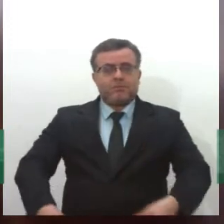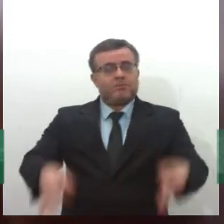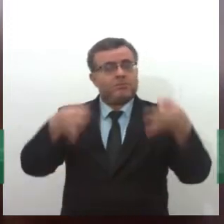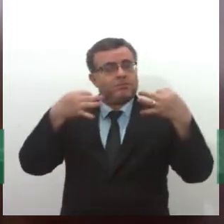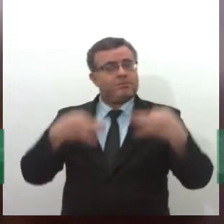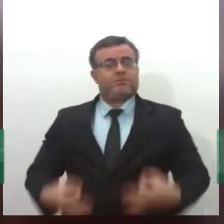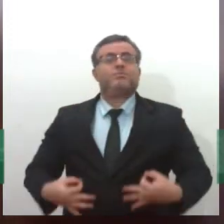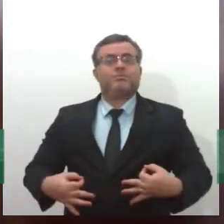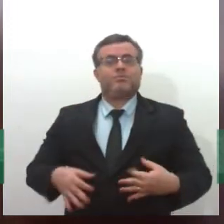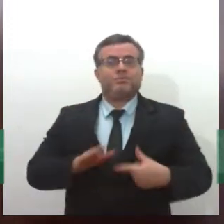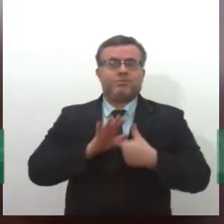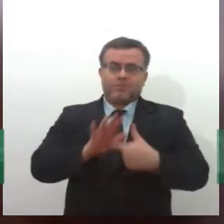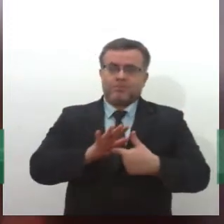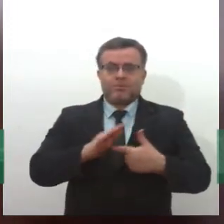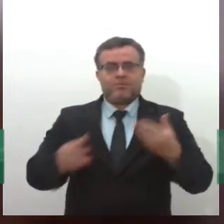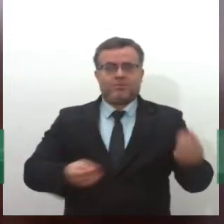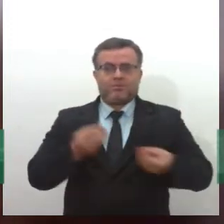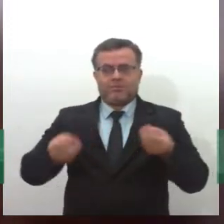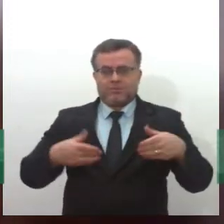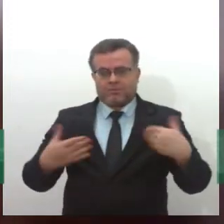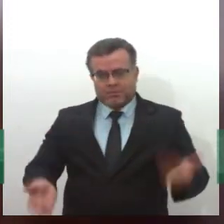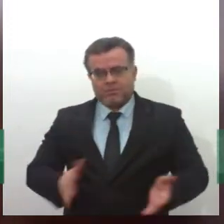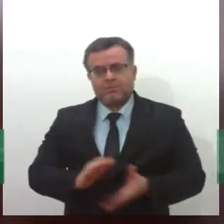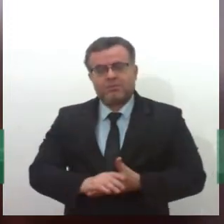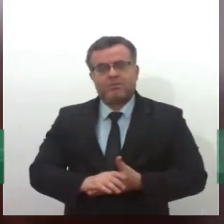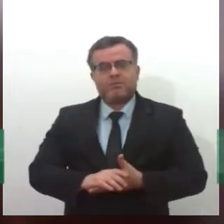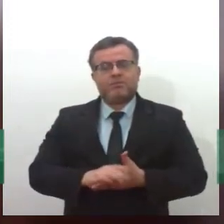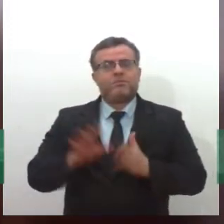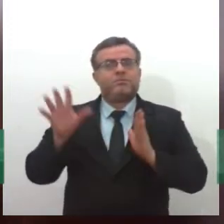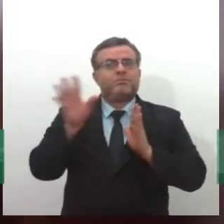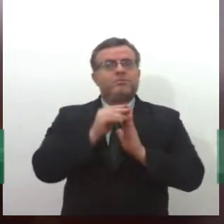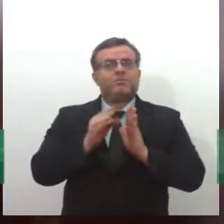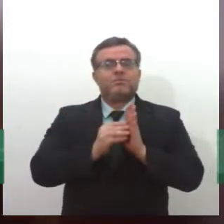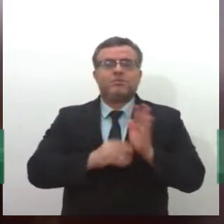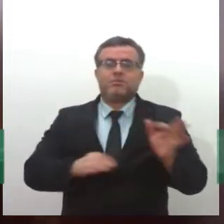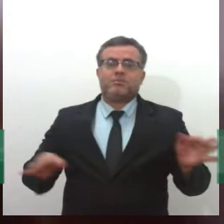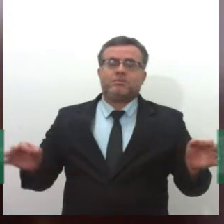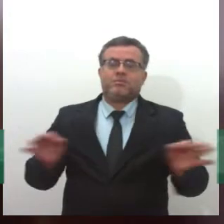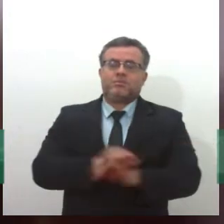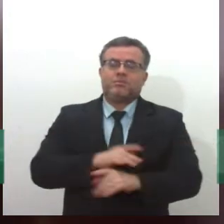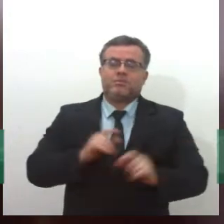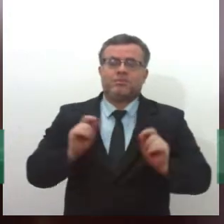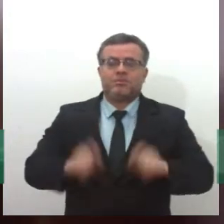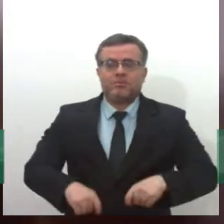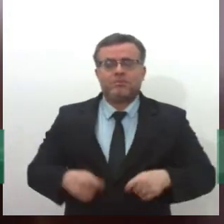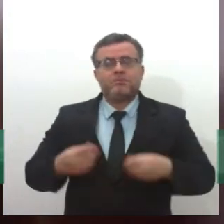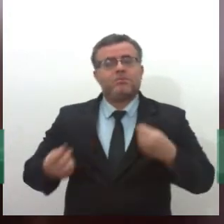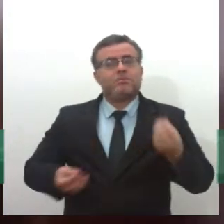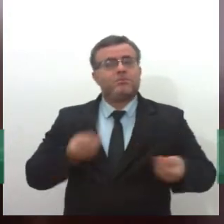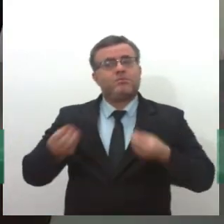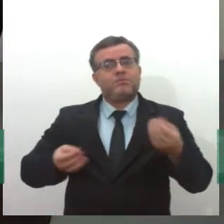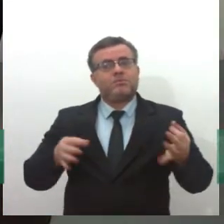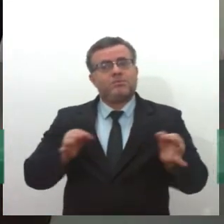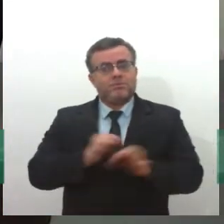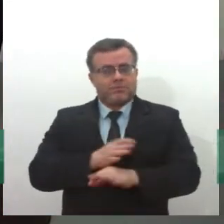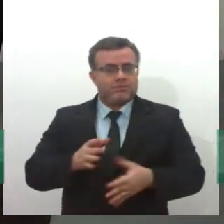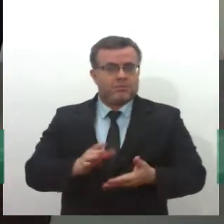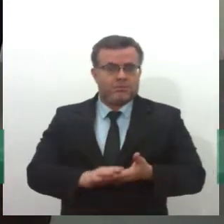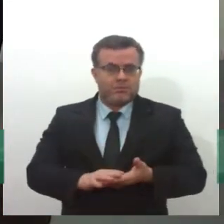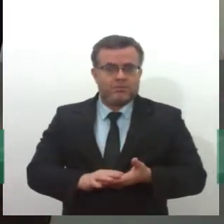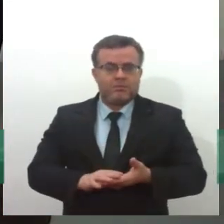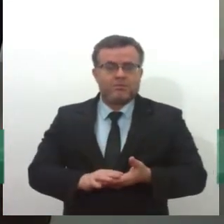motivo para se investir nessas candidaturas, dado que as mulheres são as mais prejudicadas pela pandemia. Priscila?